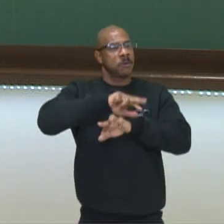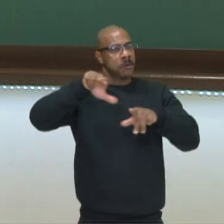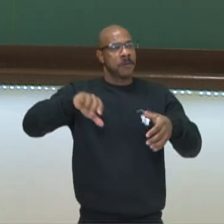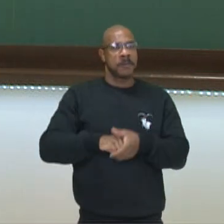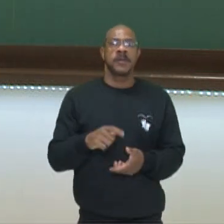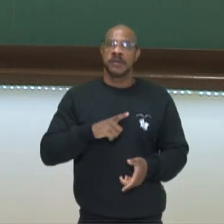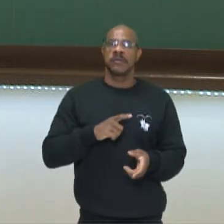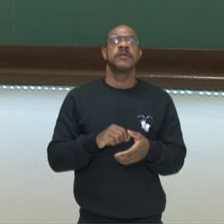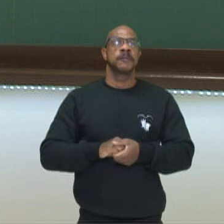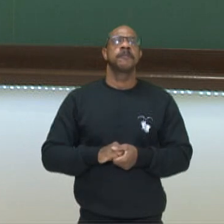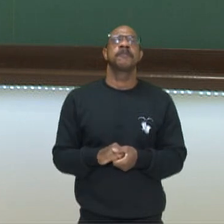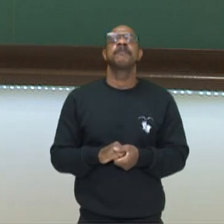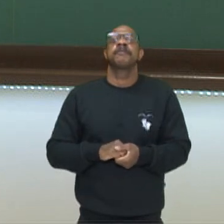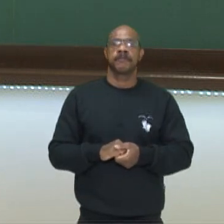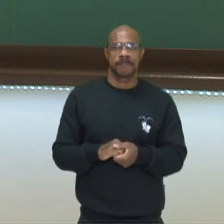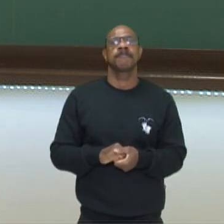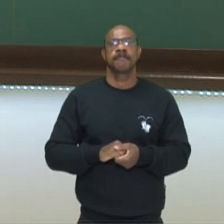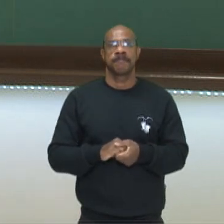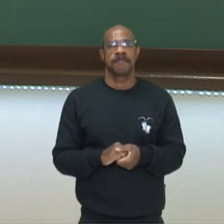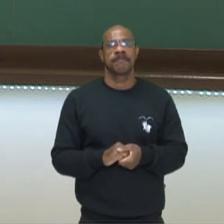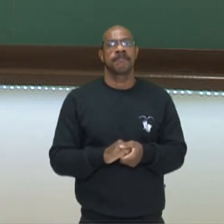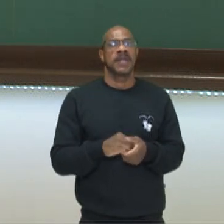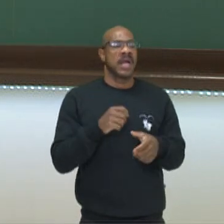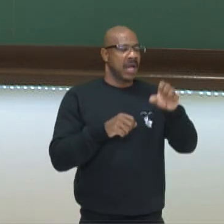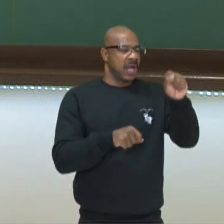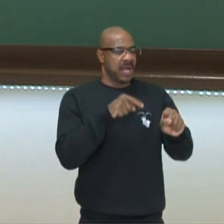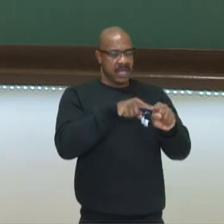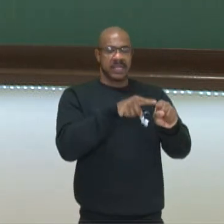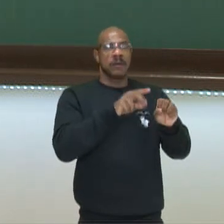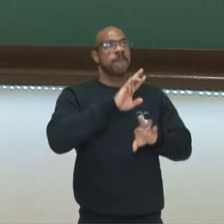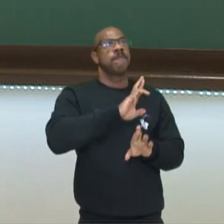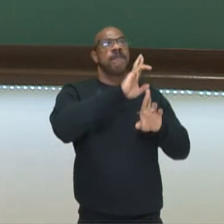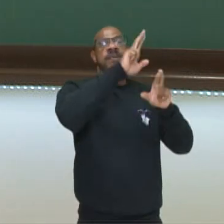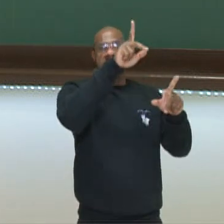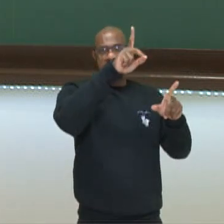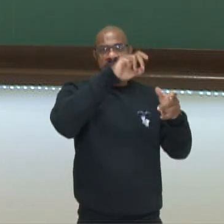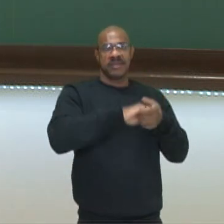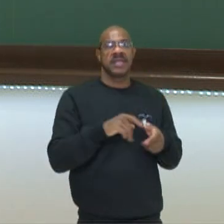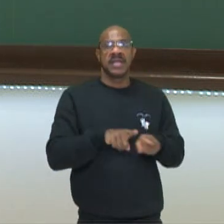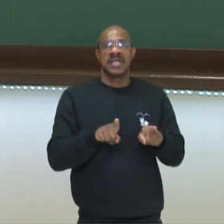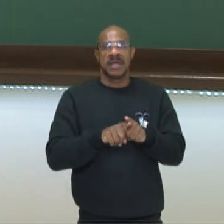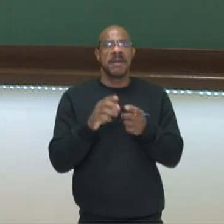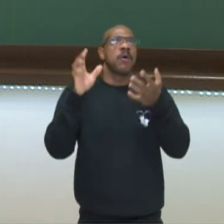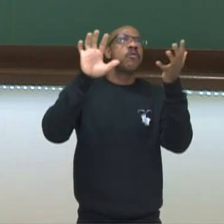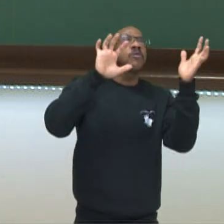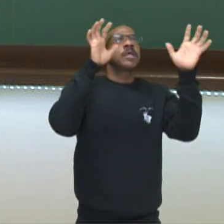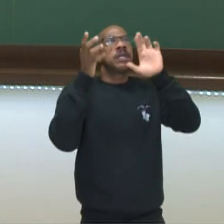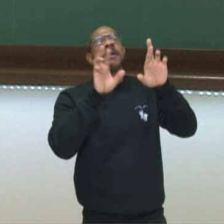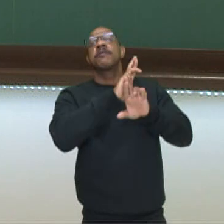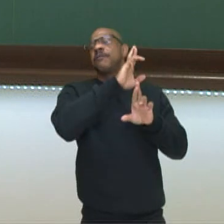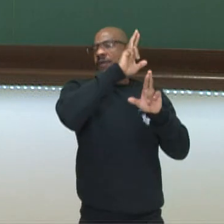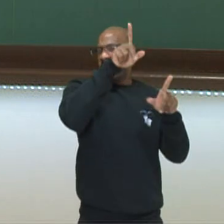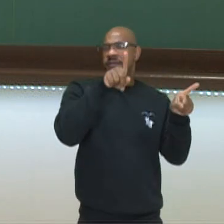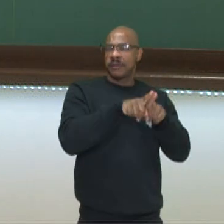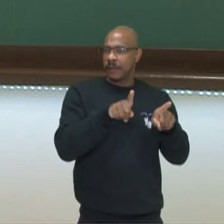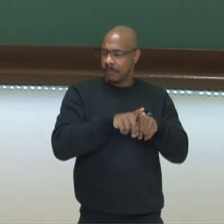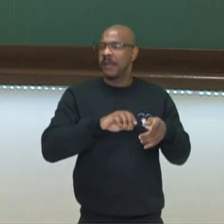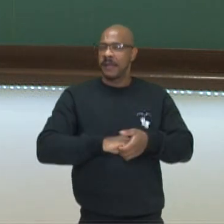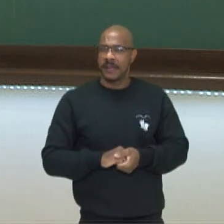em relação às colônias do sul, né? O clima similar ao europeu e a ausência de metais